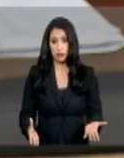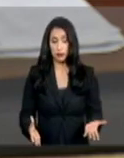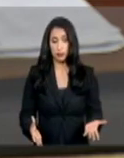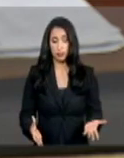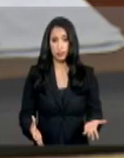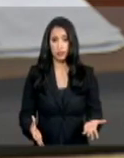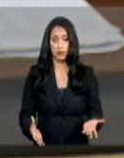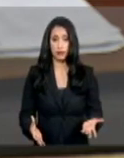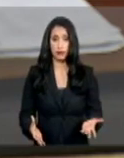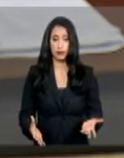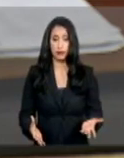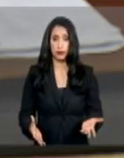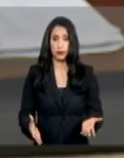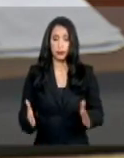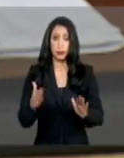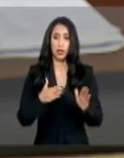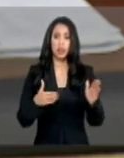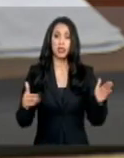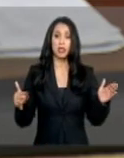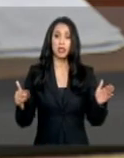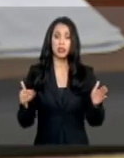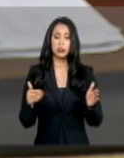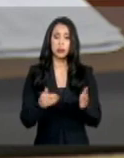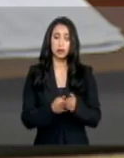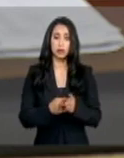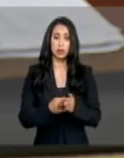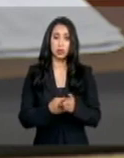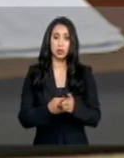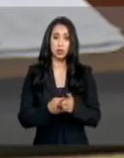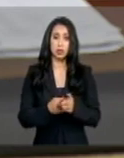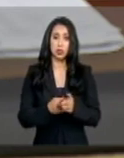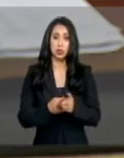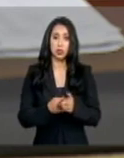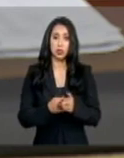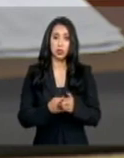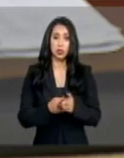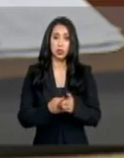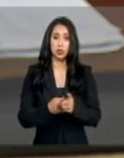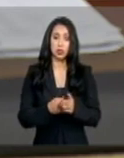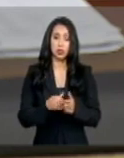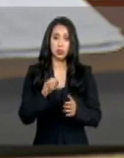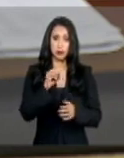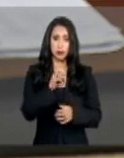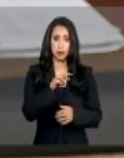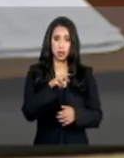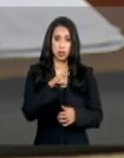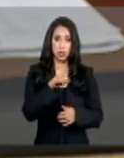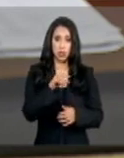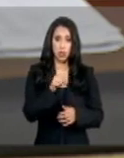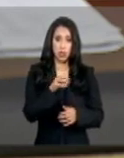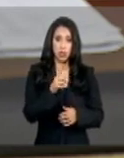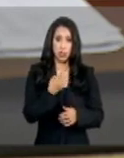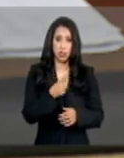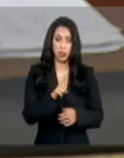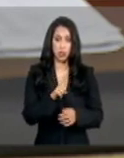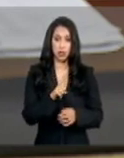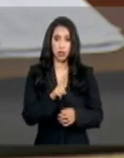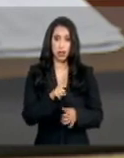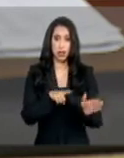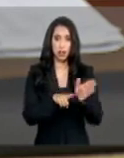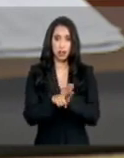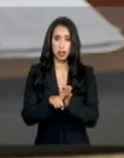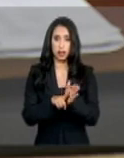a todos os órgãos de investigação não